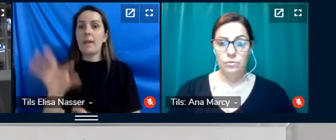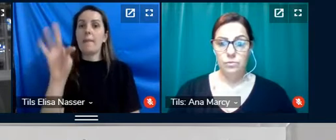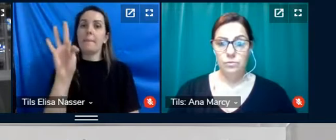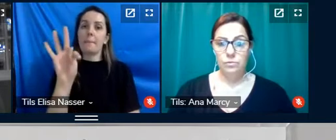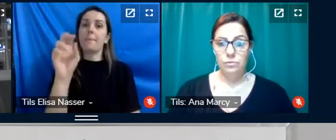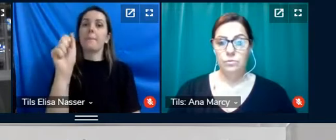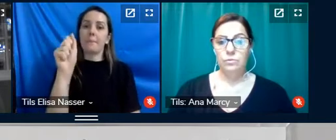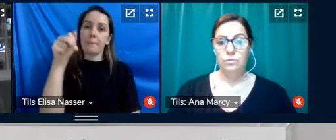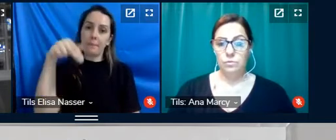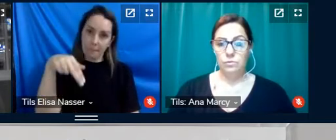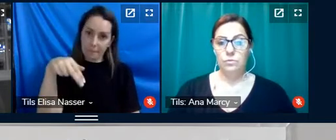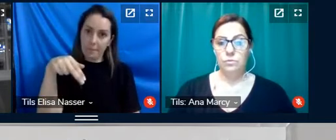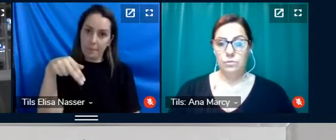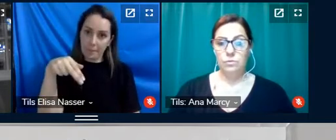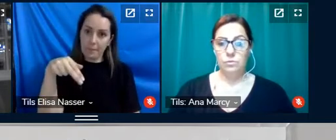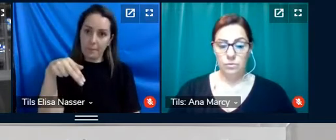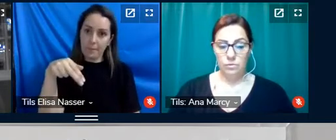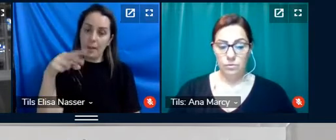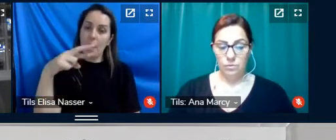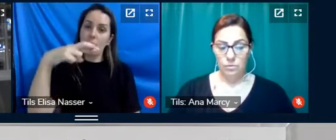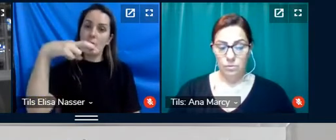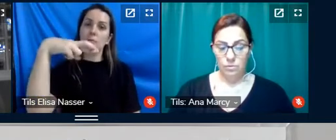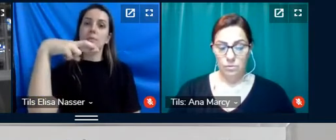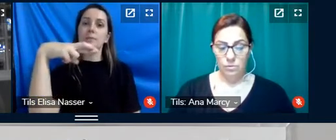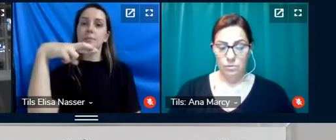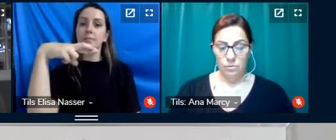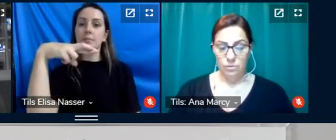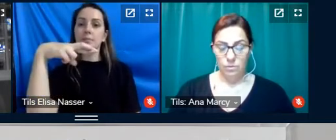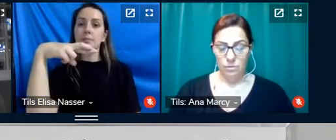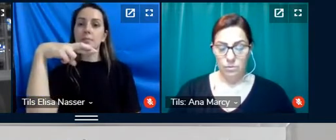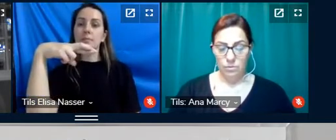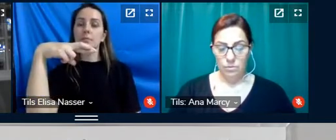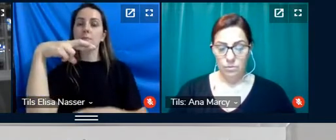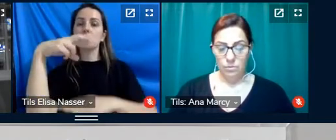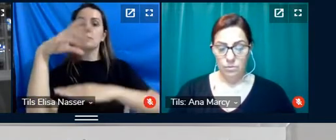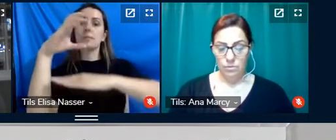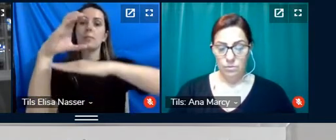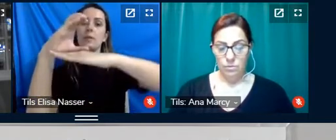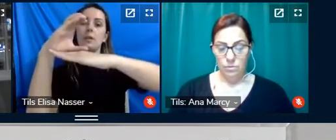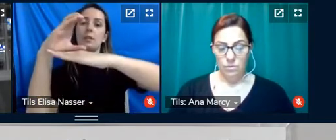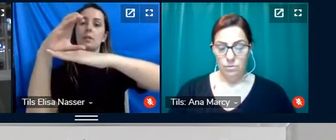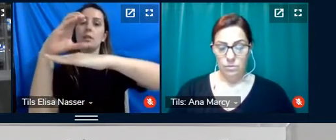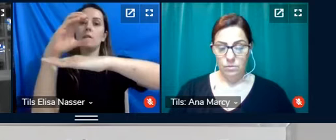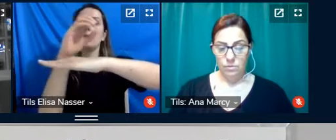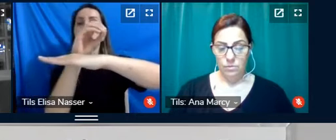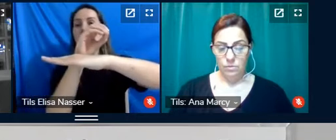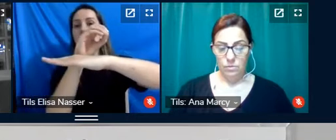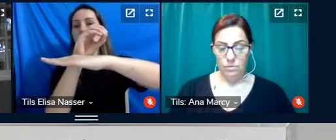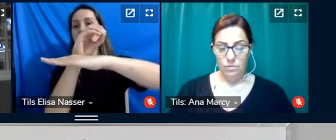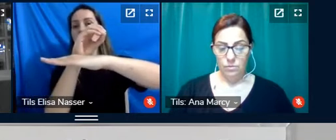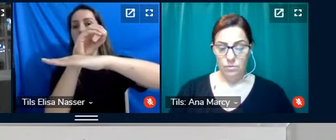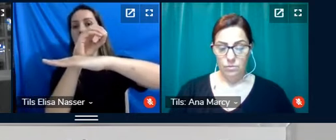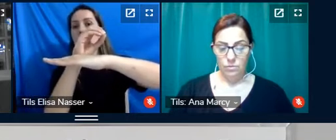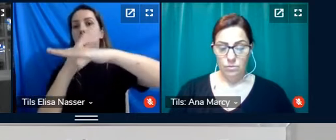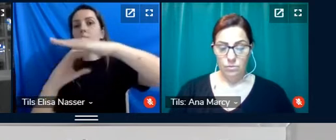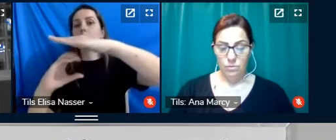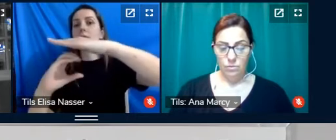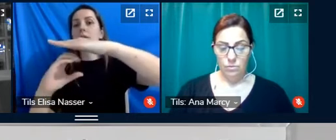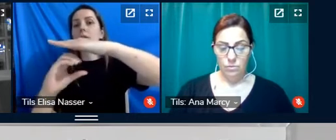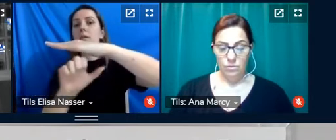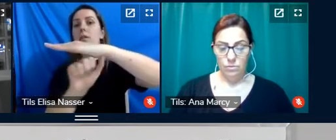tangente. Tangente de alfa. Cateto oposto pelo cateto adjacente. Quem é o